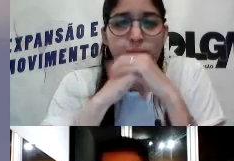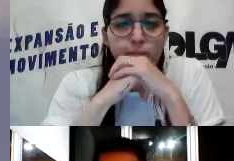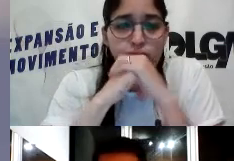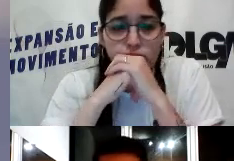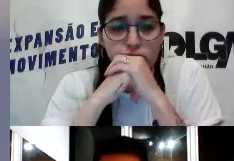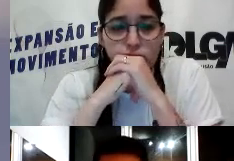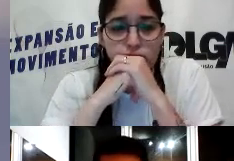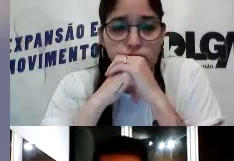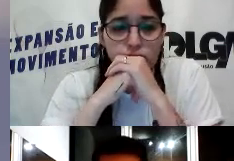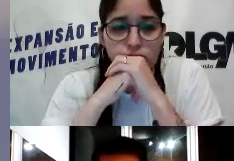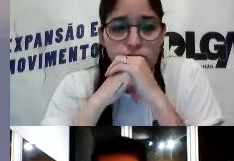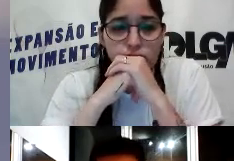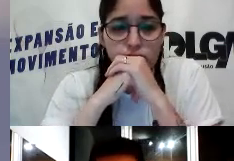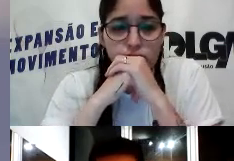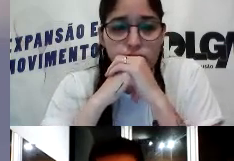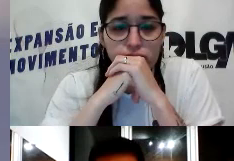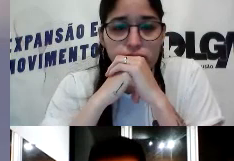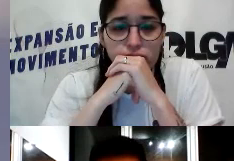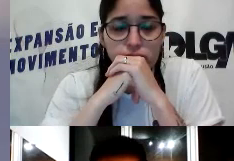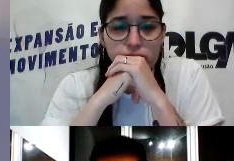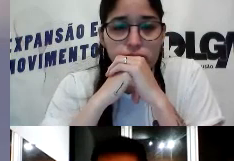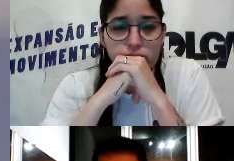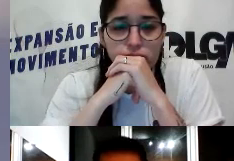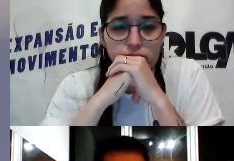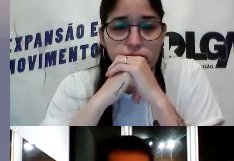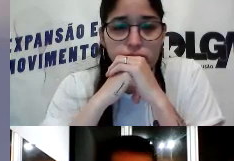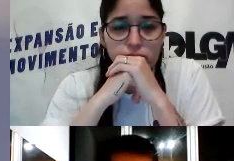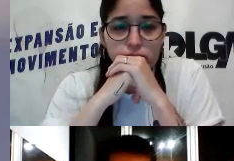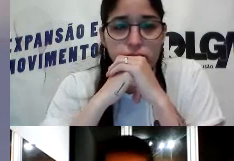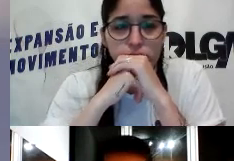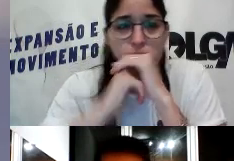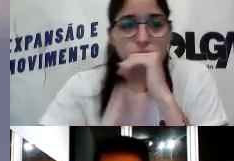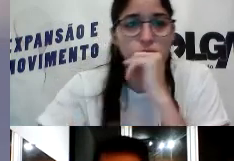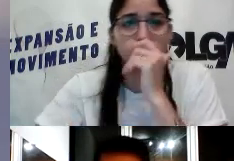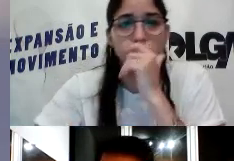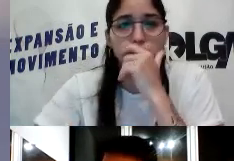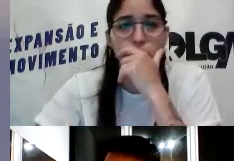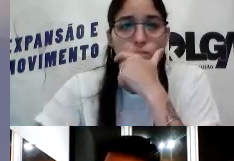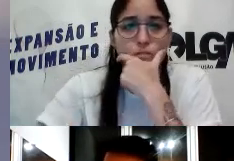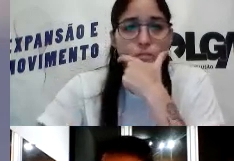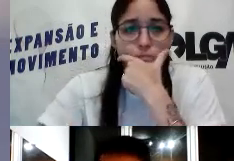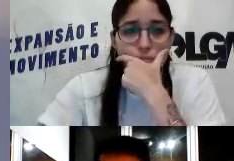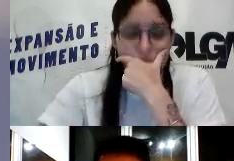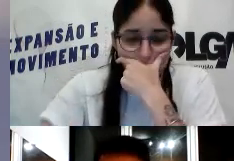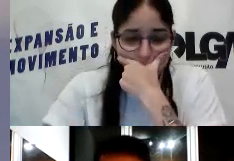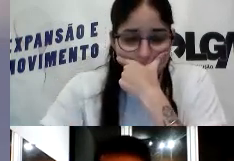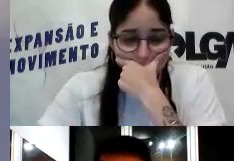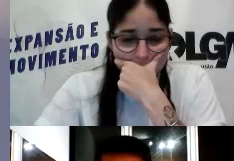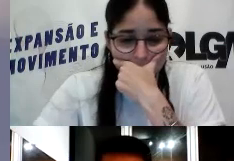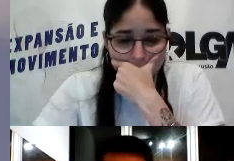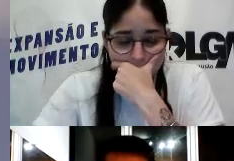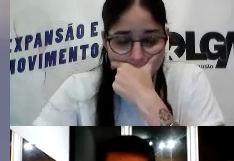vida dele, para a socialização. O Felipe 1, lá no pronto-socorro, o médico já torceu o